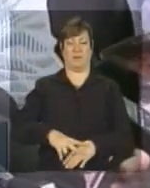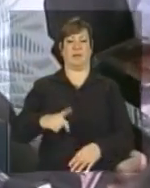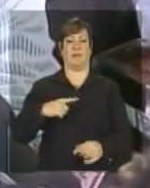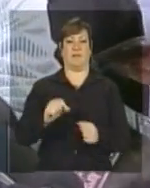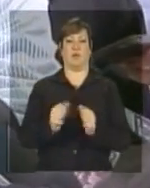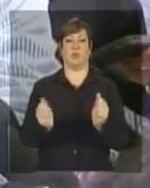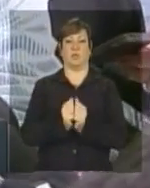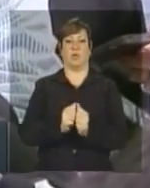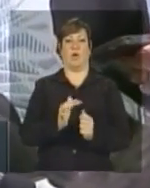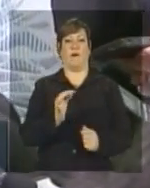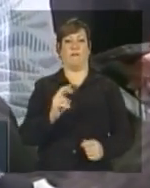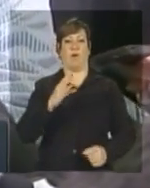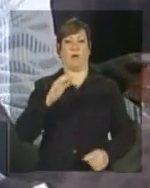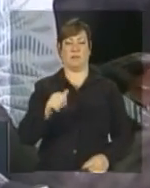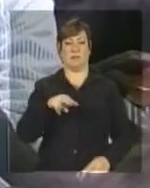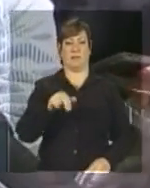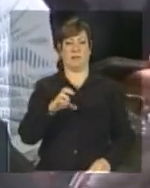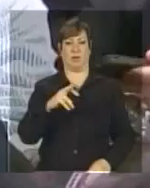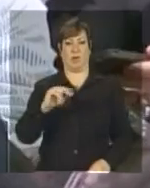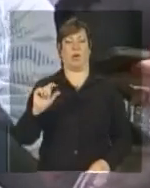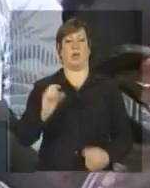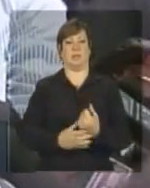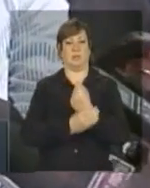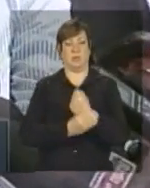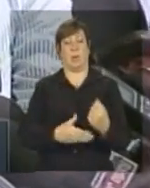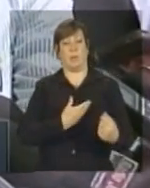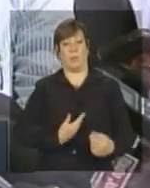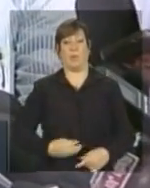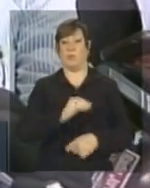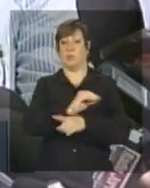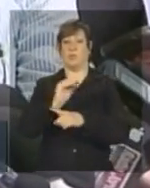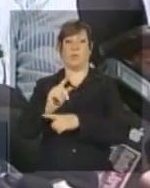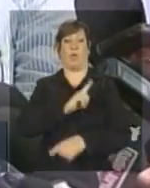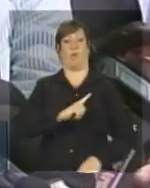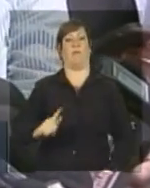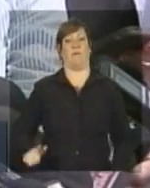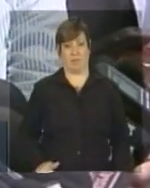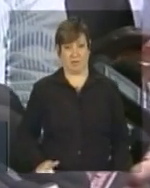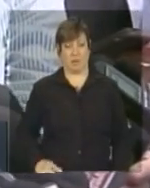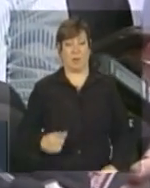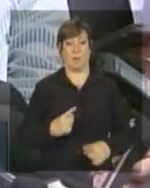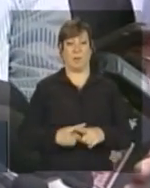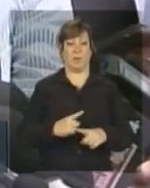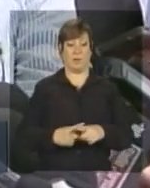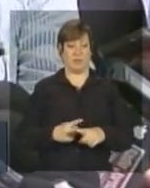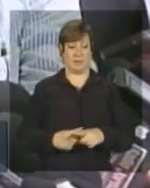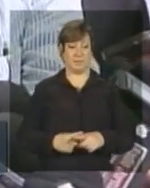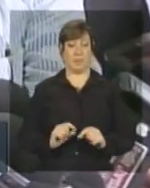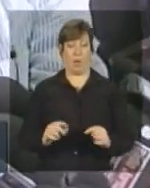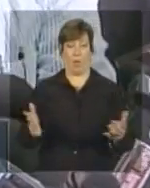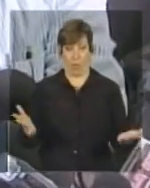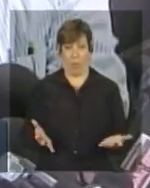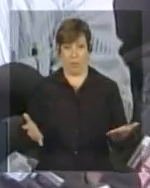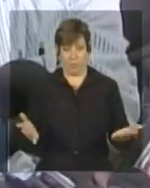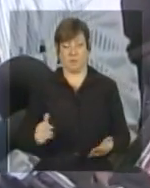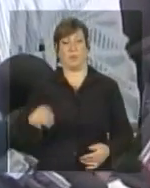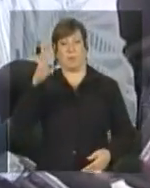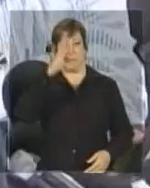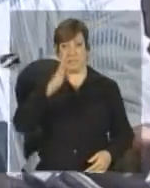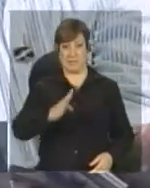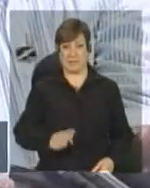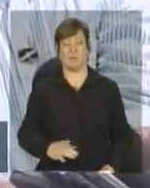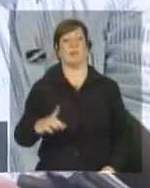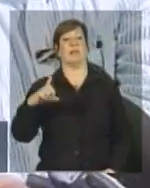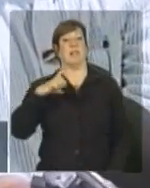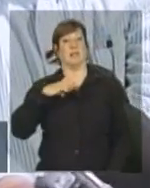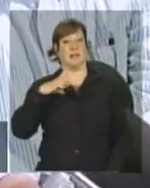com a Força Nacional de Segurança Pública para dar suporte aos governadores. Porque hoje o Brasil